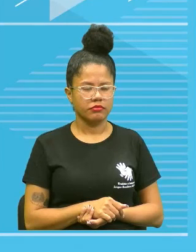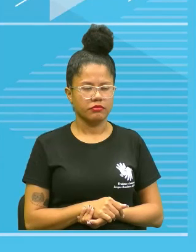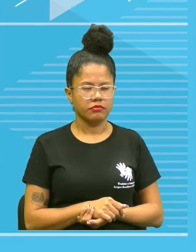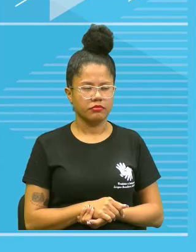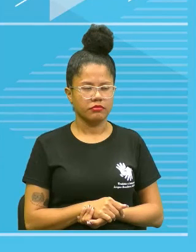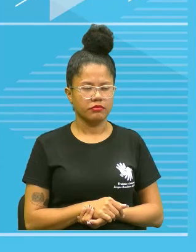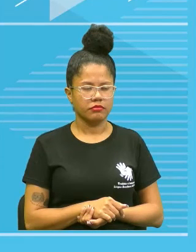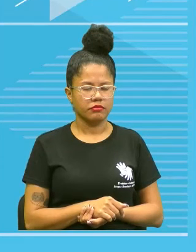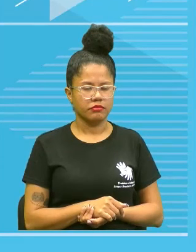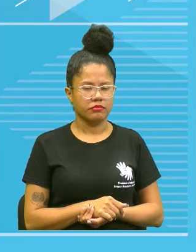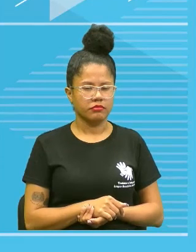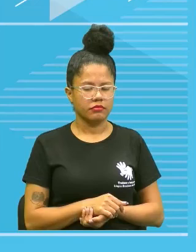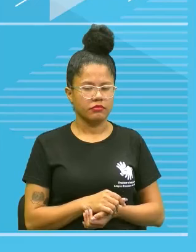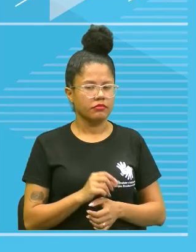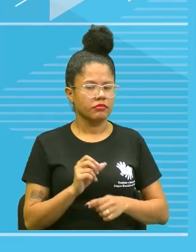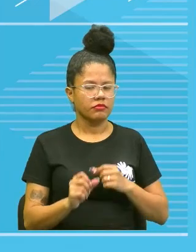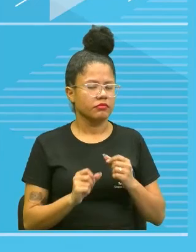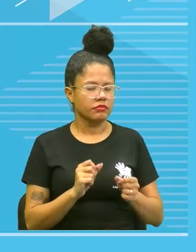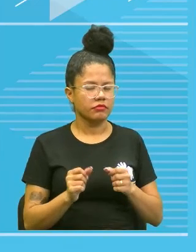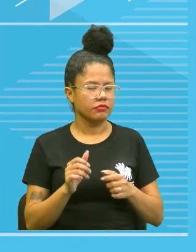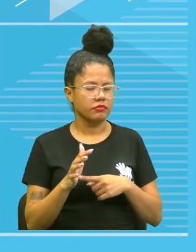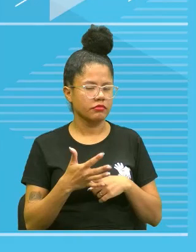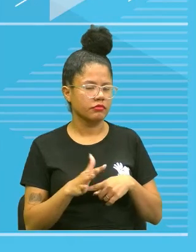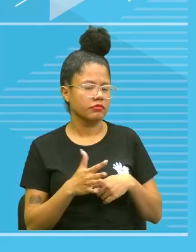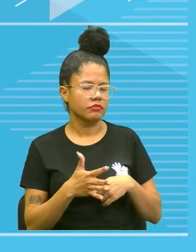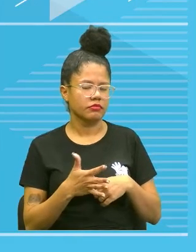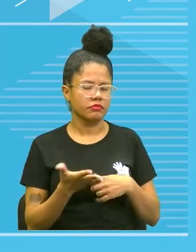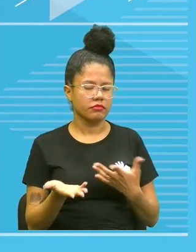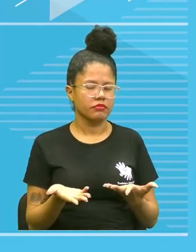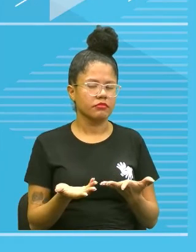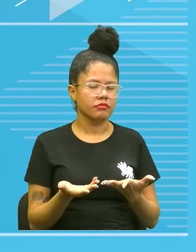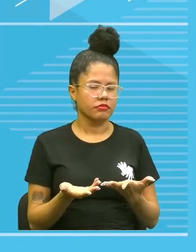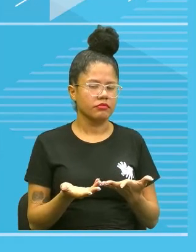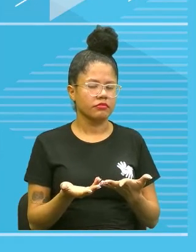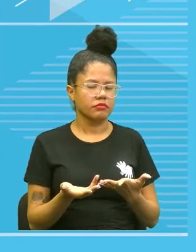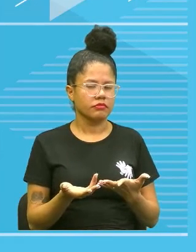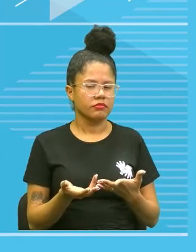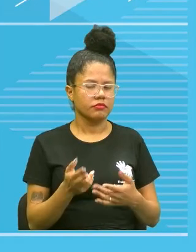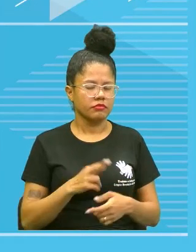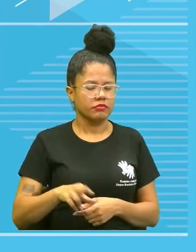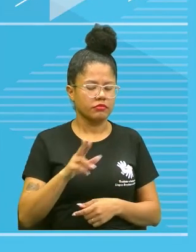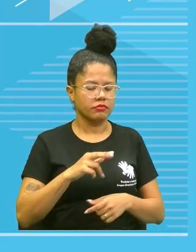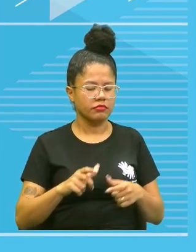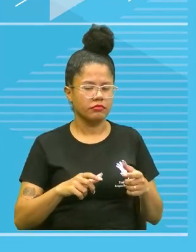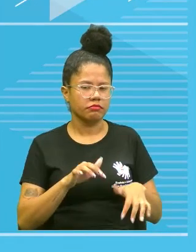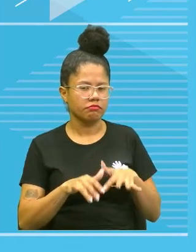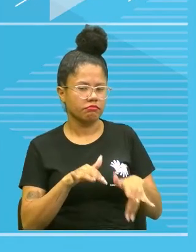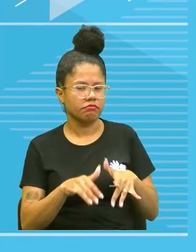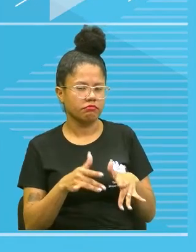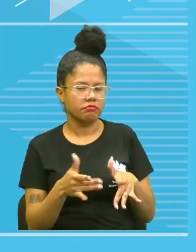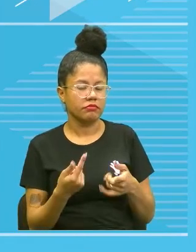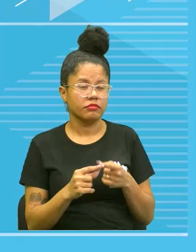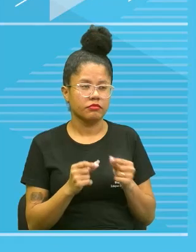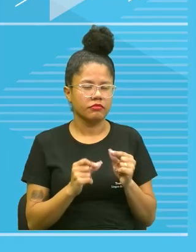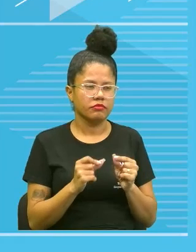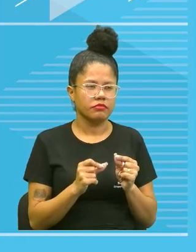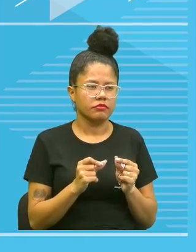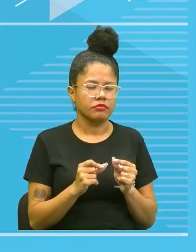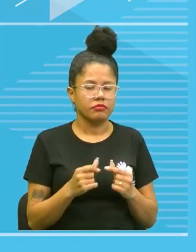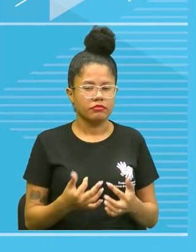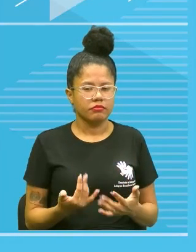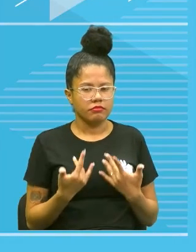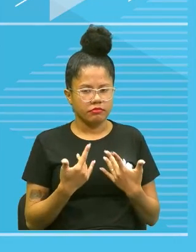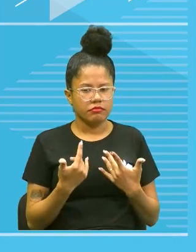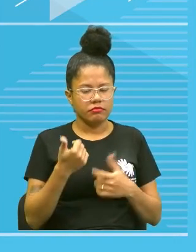é uma máquina térmica motora? Transforma calor em trabalho. Bacana? Transforma calor em trabalho. Sempre assim.